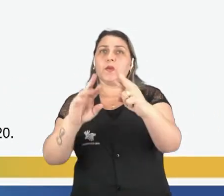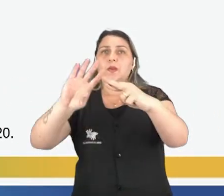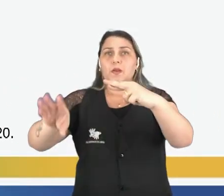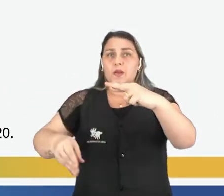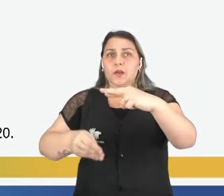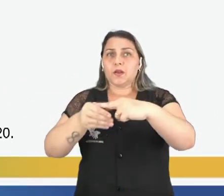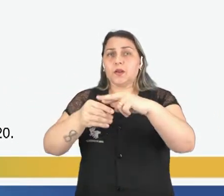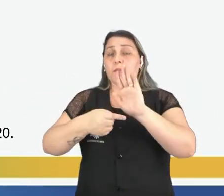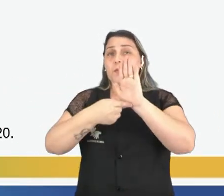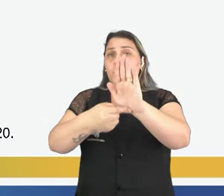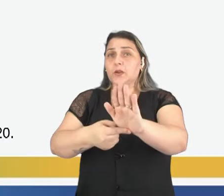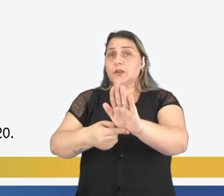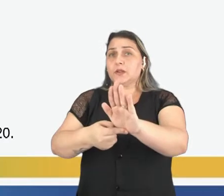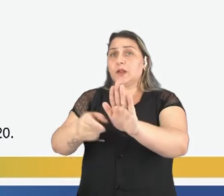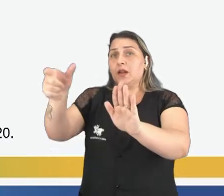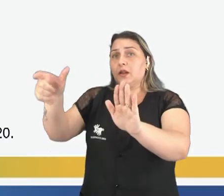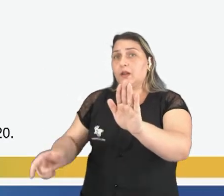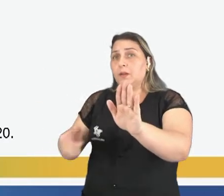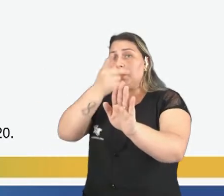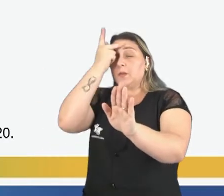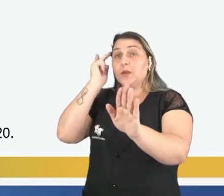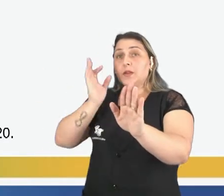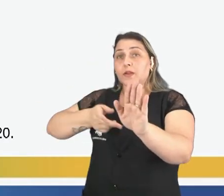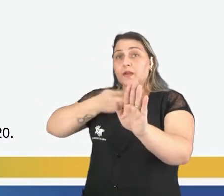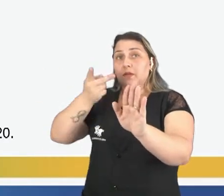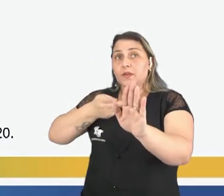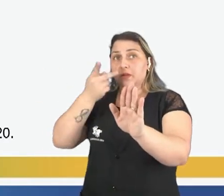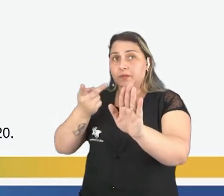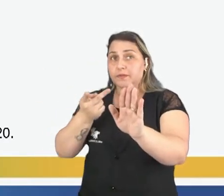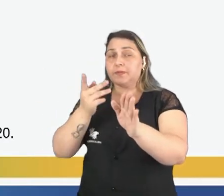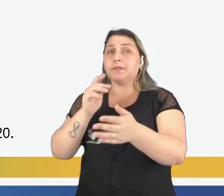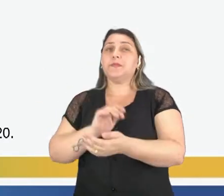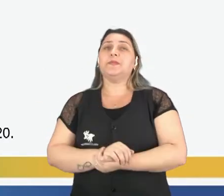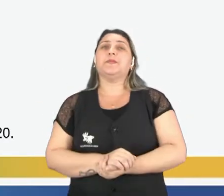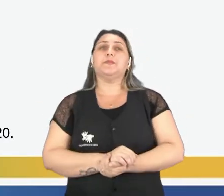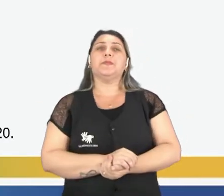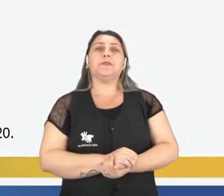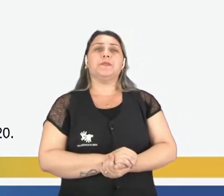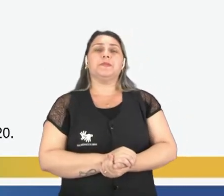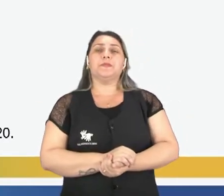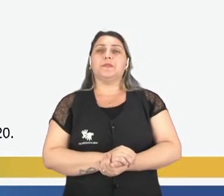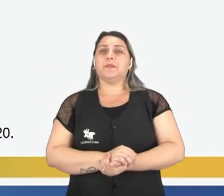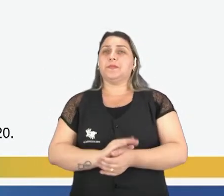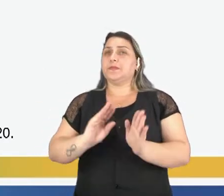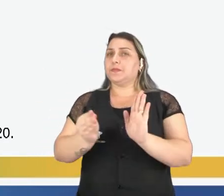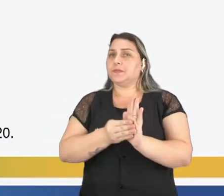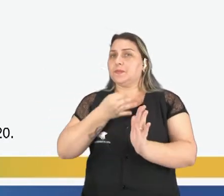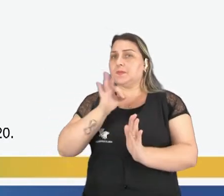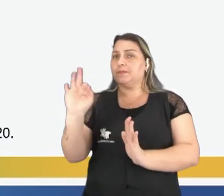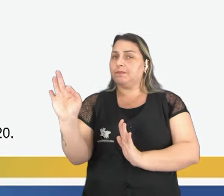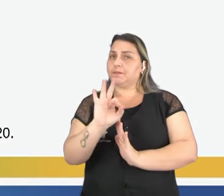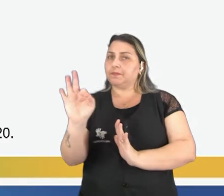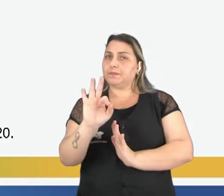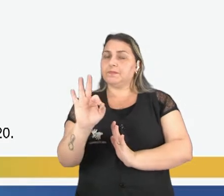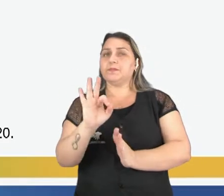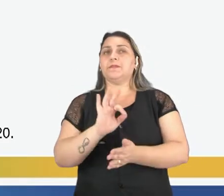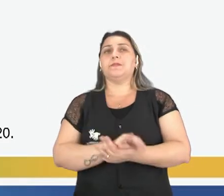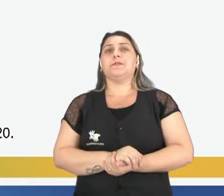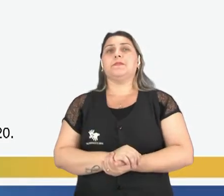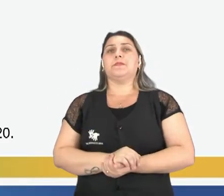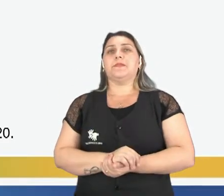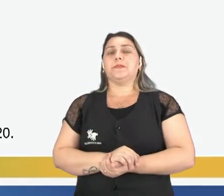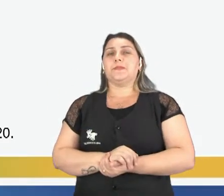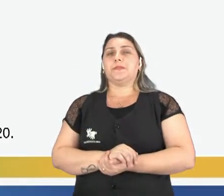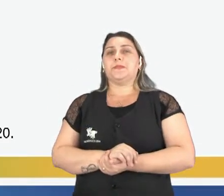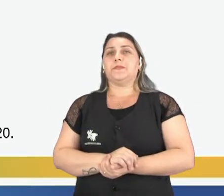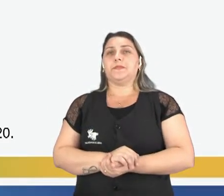um comentário. Eu posso citar algumas partes da obra, do jeito que está lá, sem acrescentar minha opinião. Tá? Eu cito uma